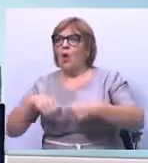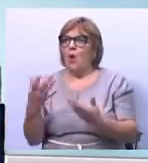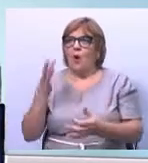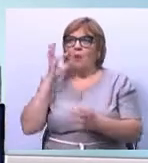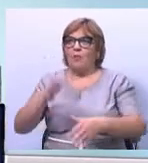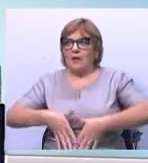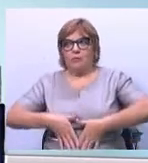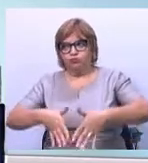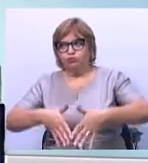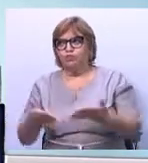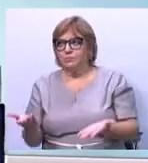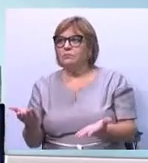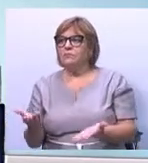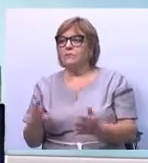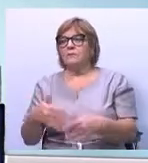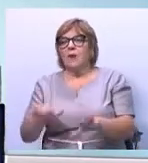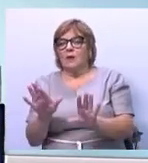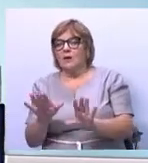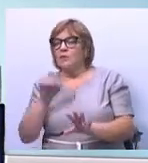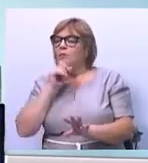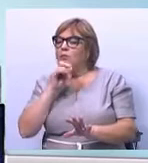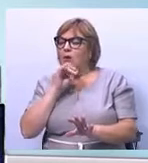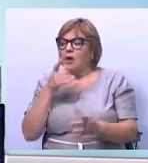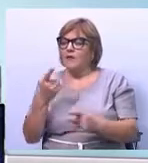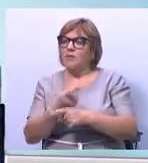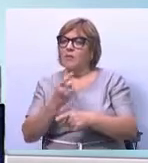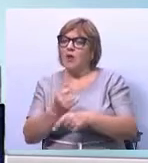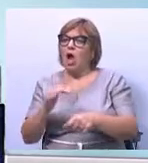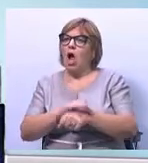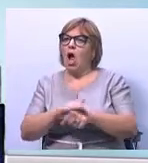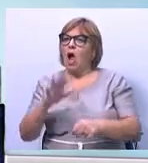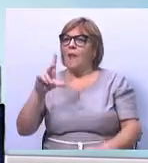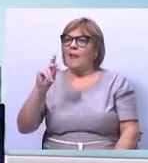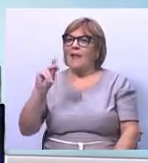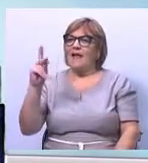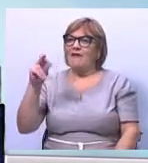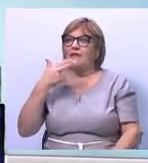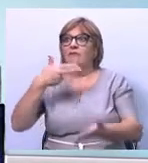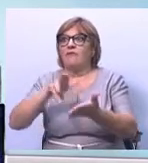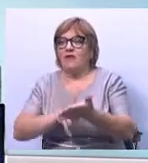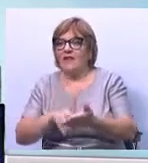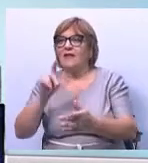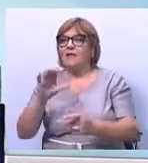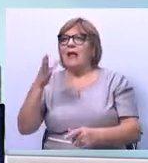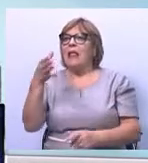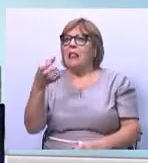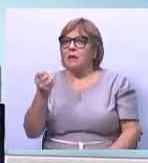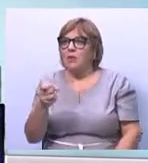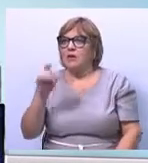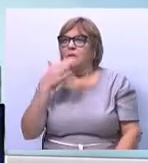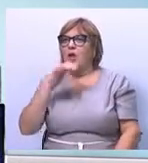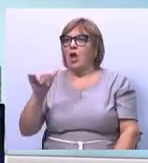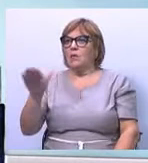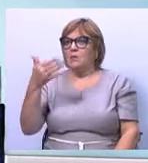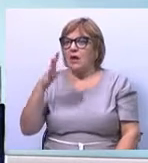específico que é a gravidez, mas podem ser utilizados o óleo essencial de lavanda verdadeira, o óleo essencial de limão, o óleo essencial